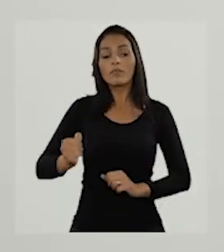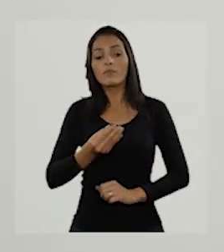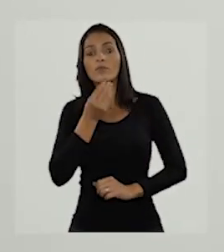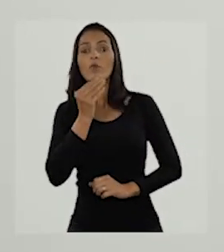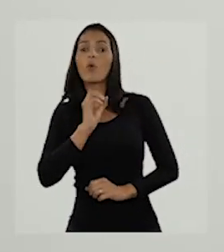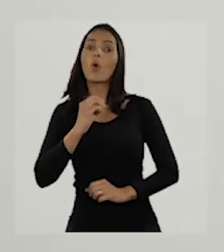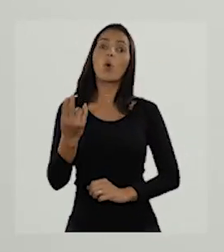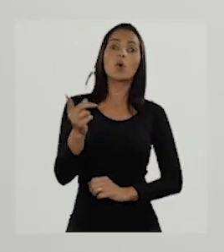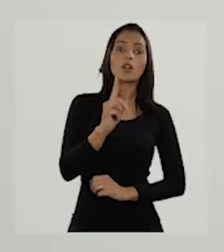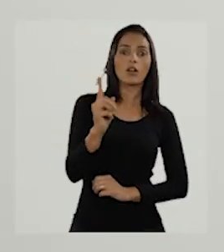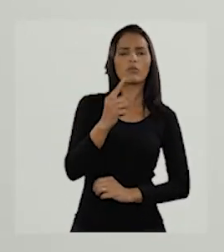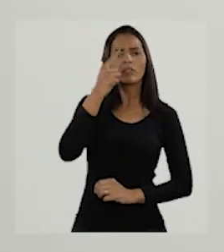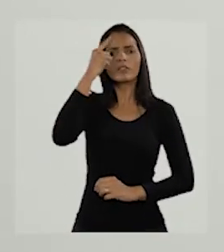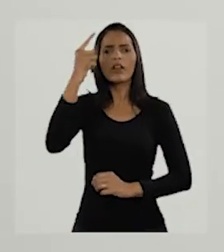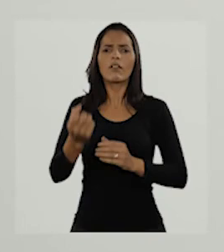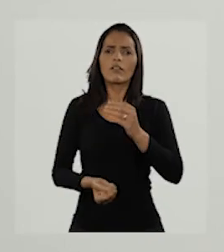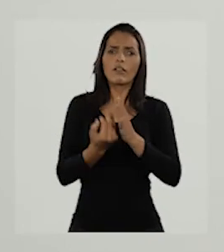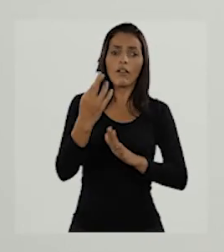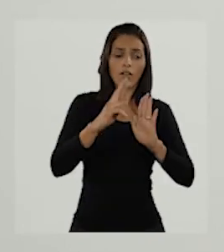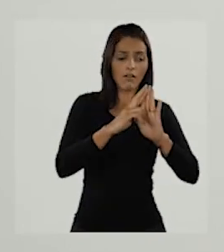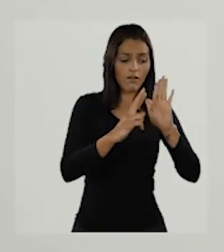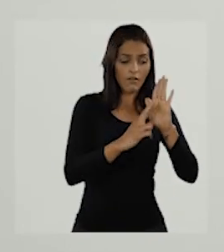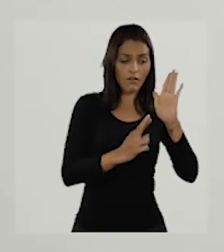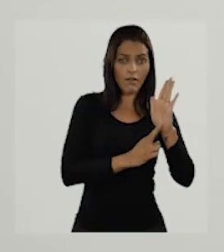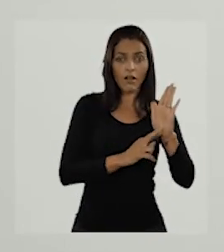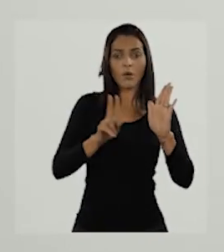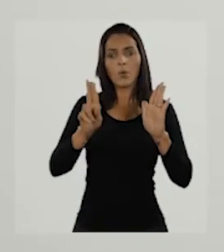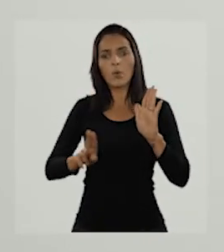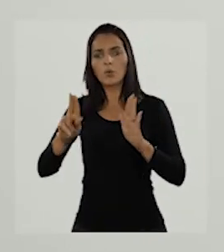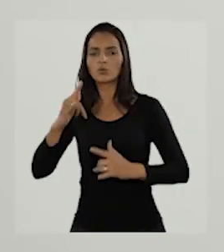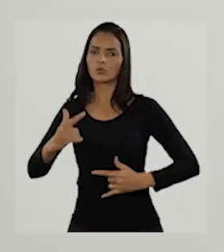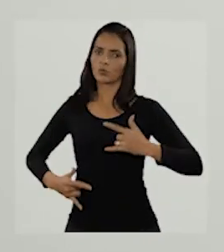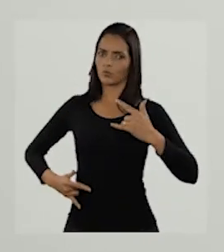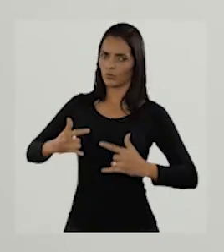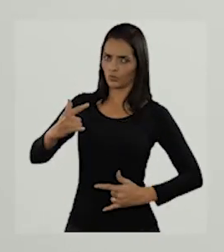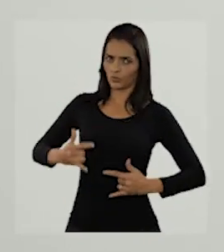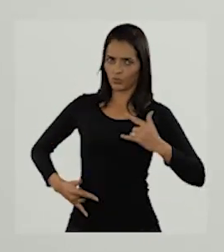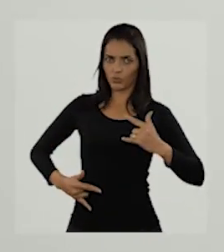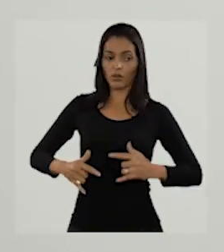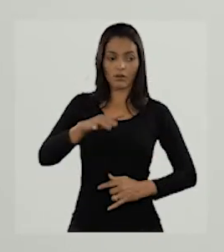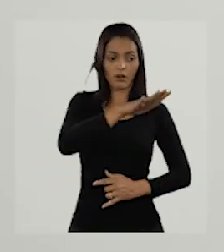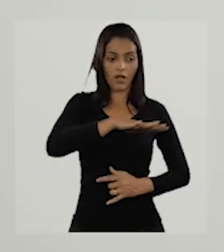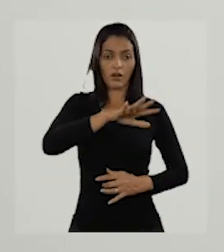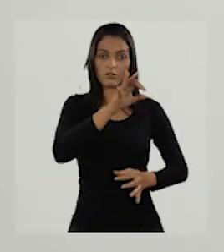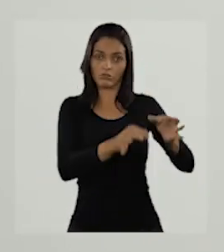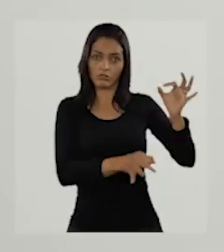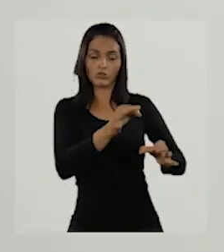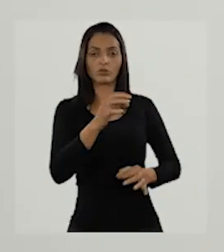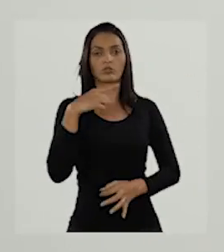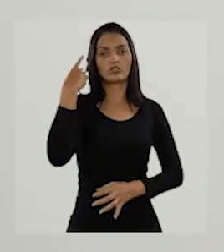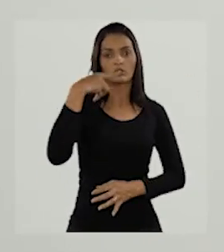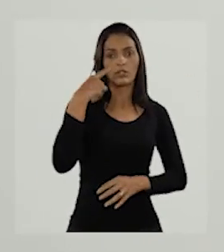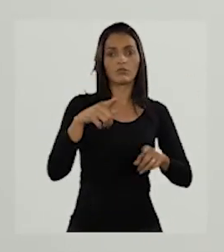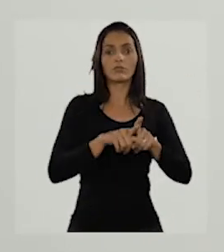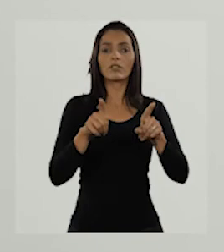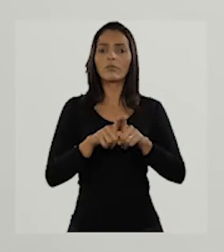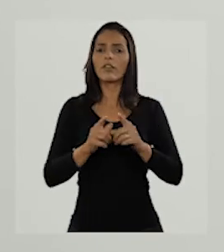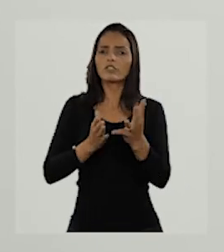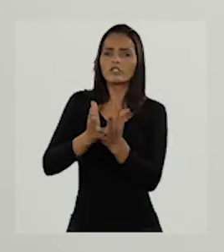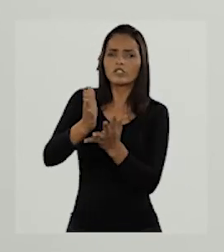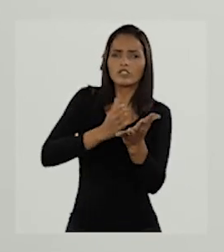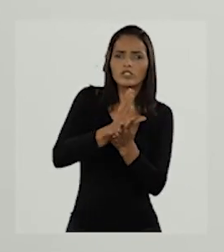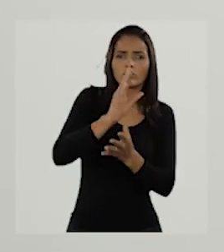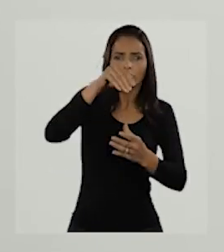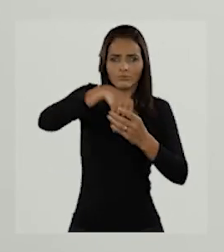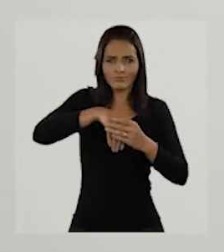advogados e advogadas pode ser vantajosa. A ideia é formular normas para regulamentar o uso de inteligência artificial na área do